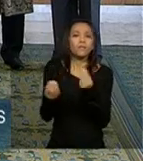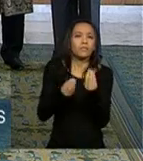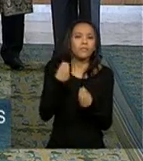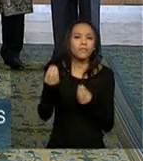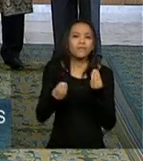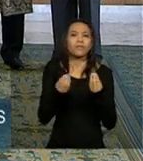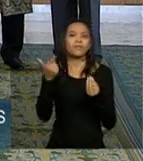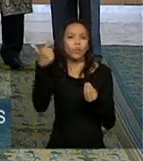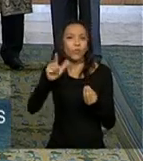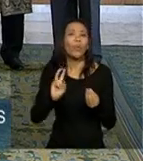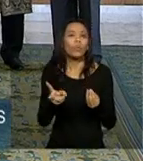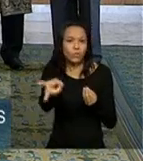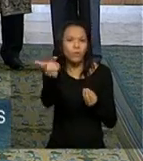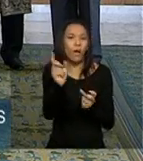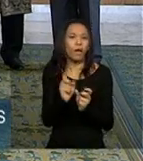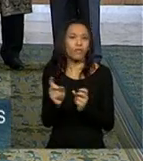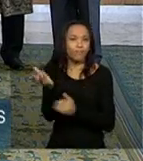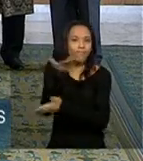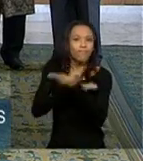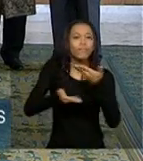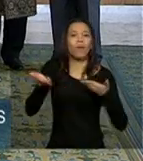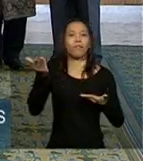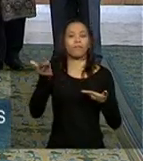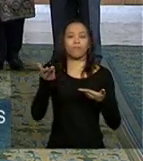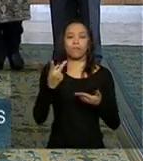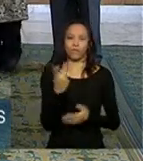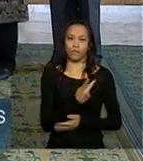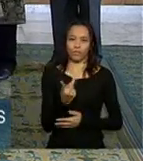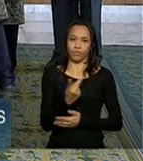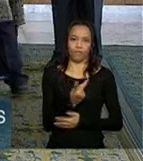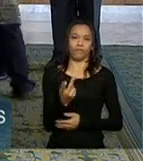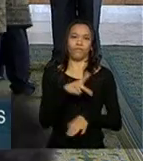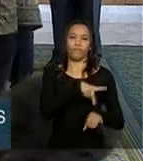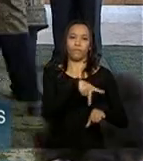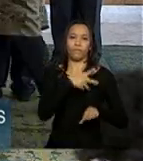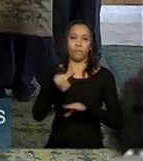perspectivas comerciais entre os dois países.